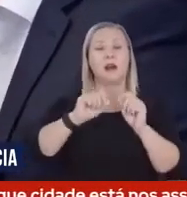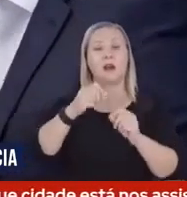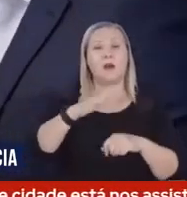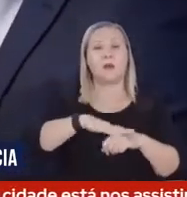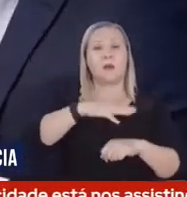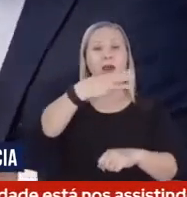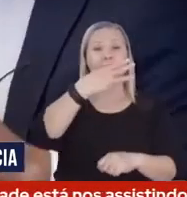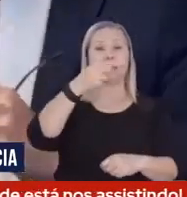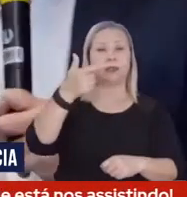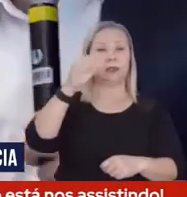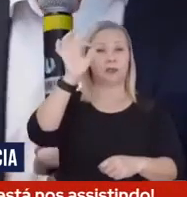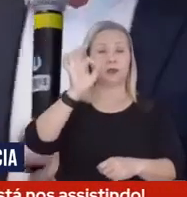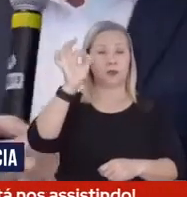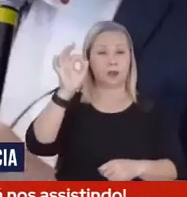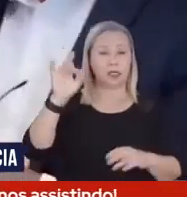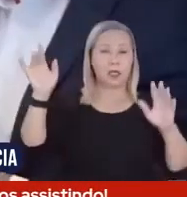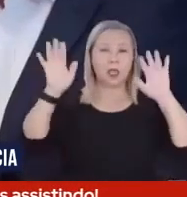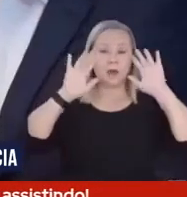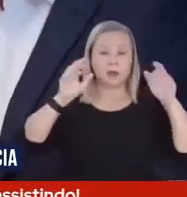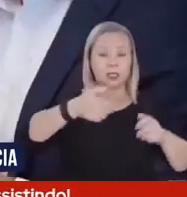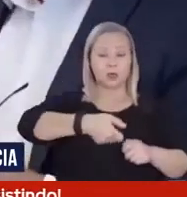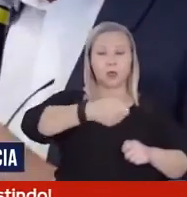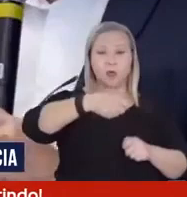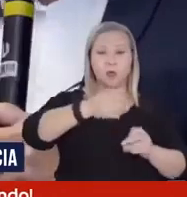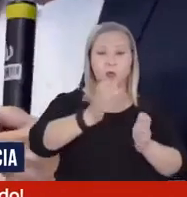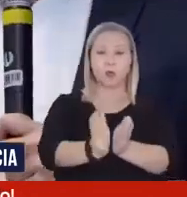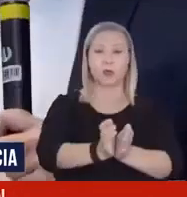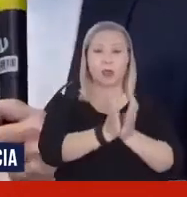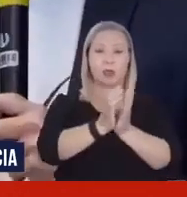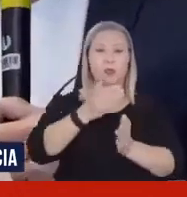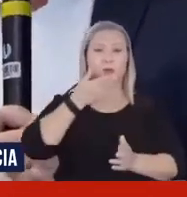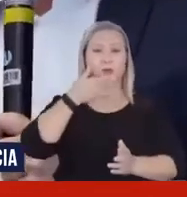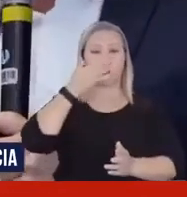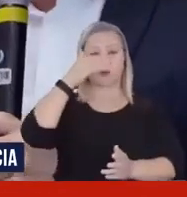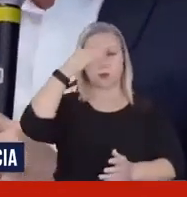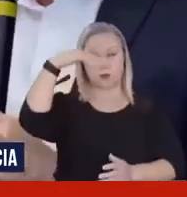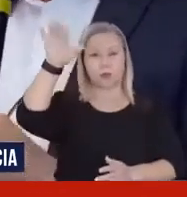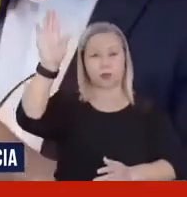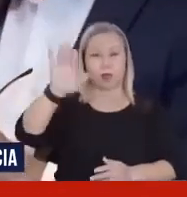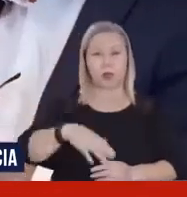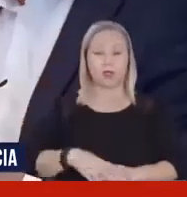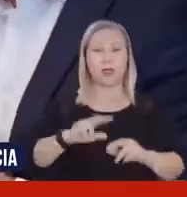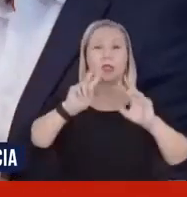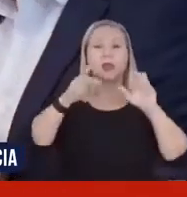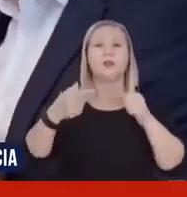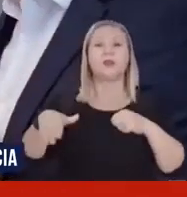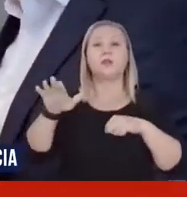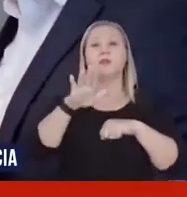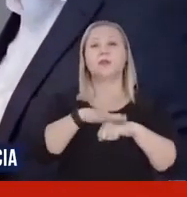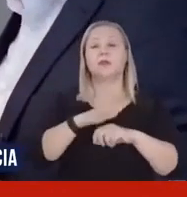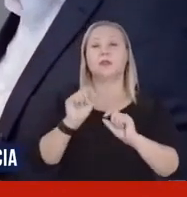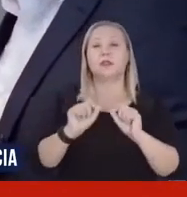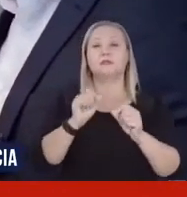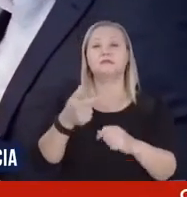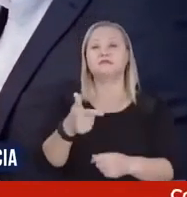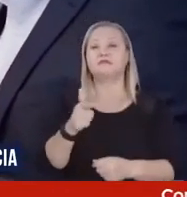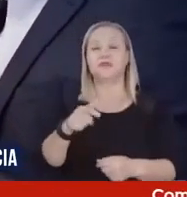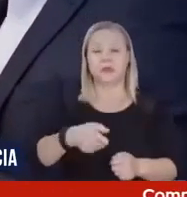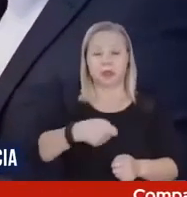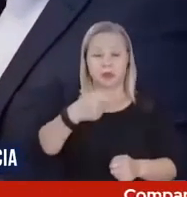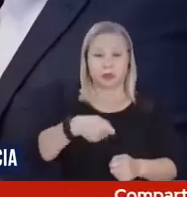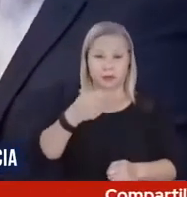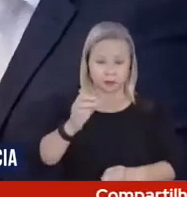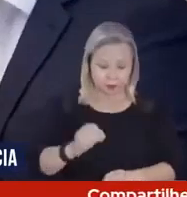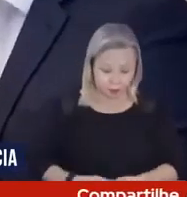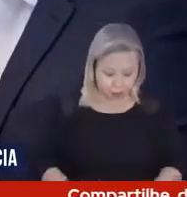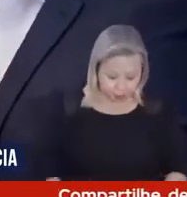o lucro dessa turma, e mais grave, é um tema central, não tem tributação da exportação de petróleo bruto. Nós vamos